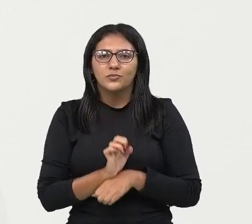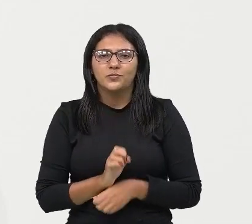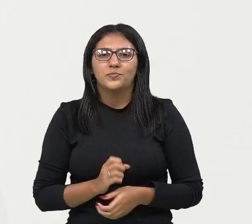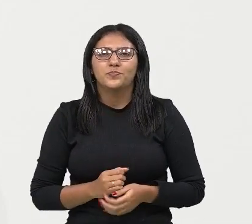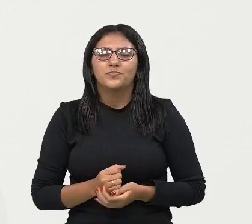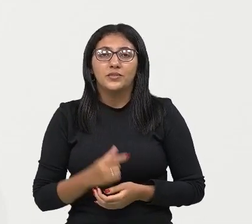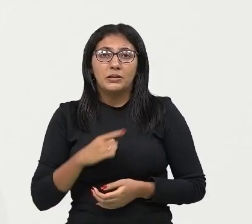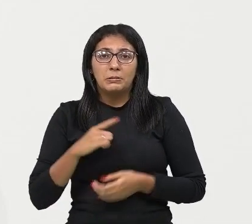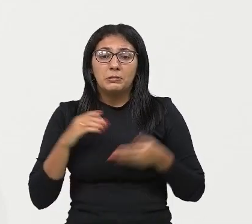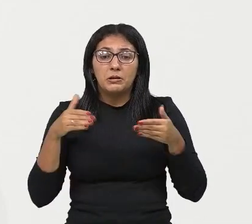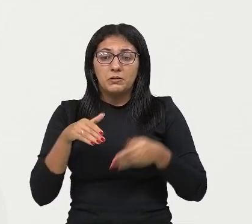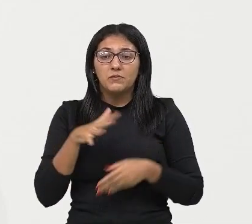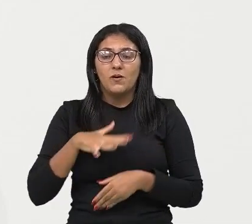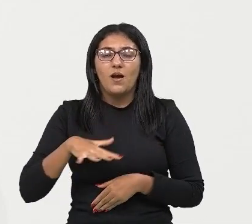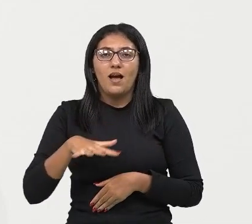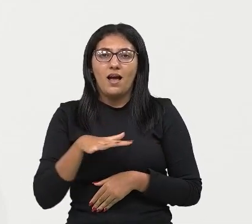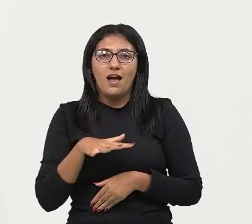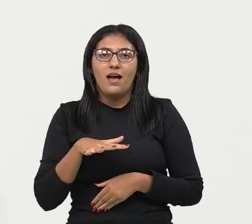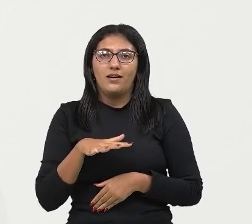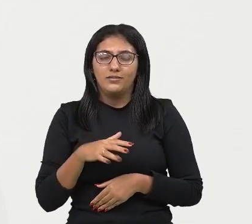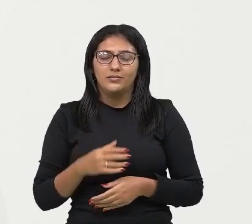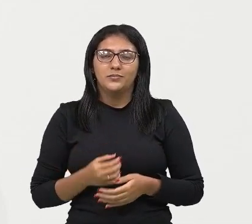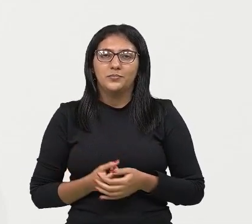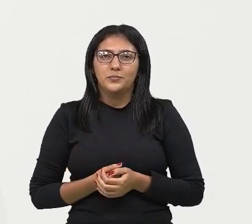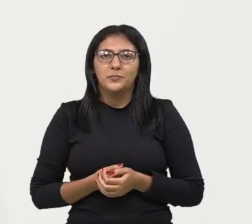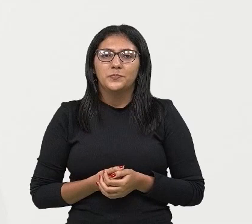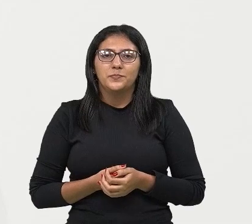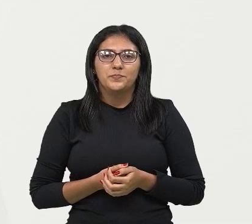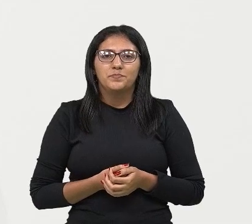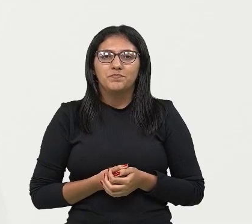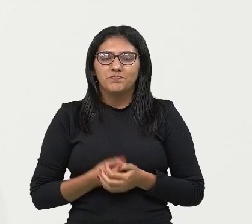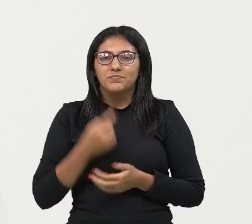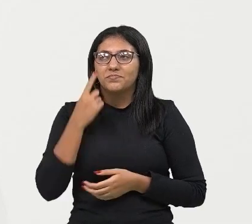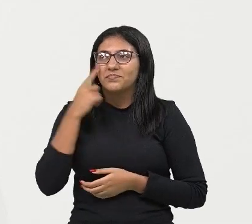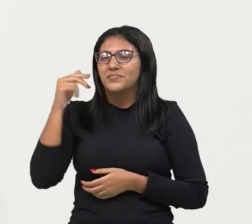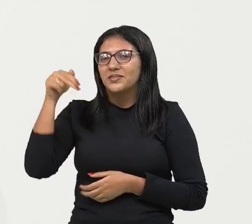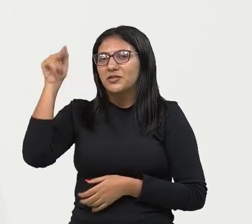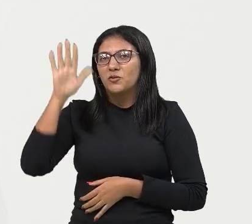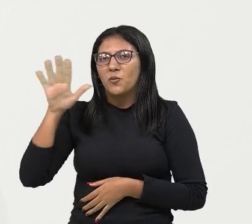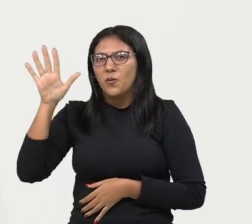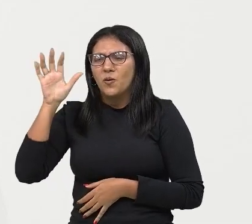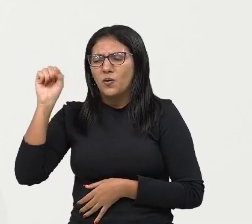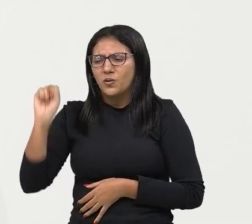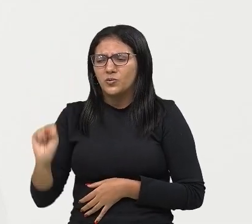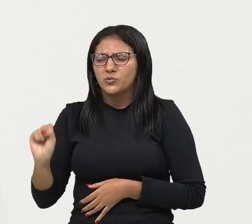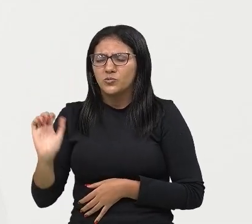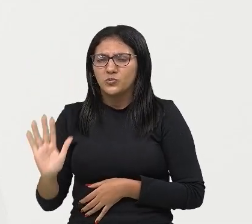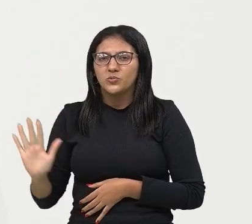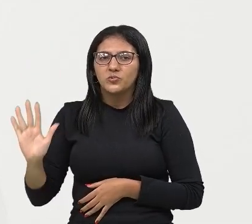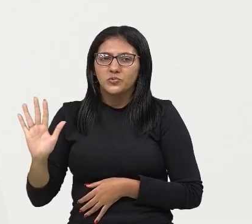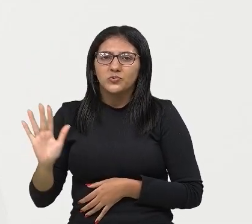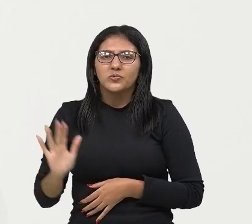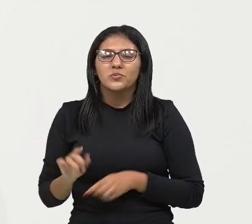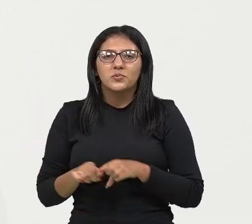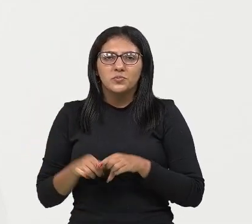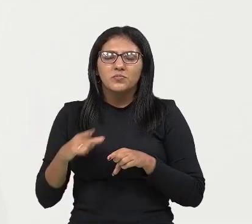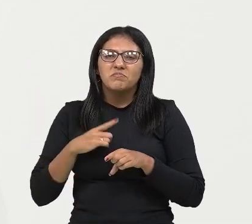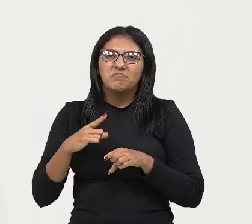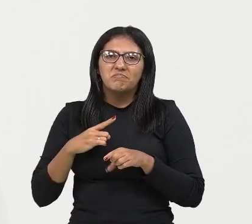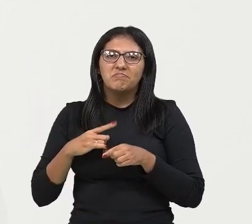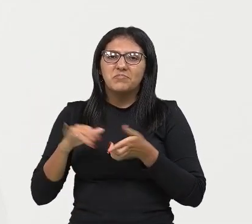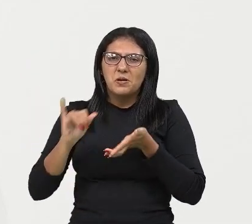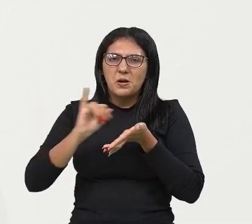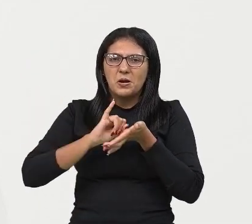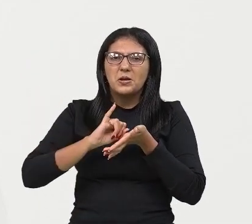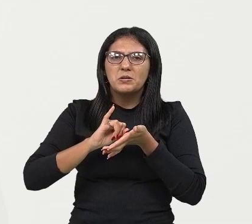concentração maior de pessoas, tá? Mas no litoral brasileiro ele acaba sendo marcado por essa grande quantidade